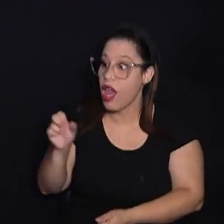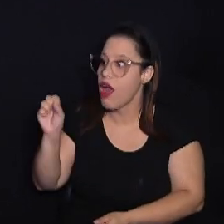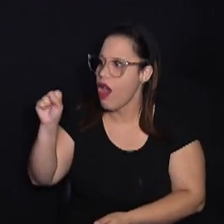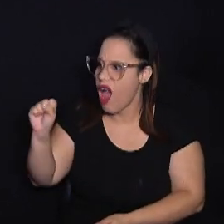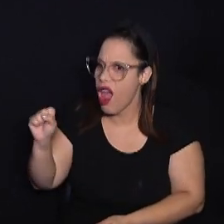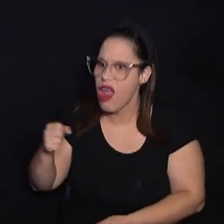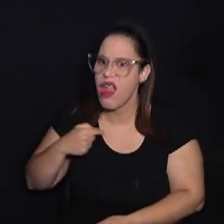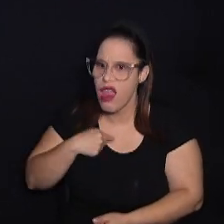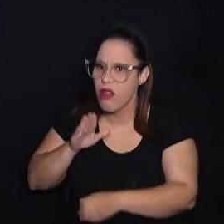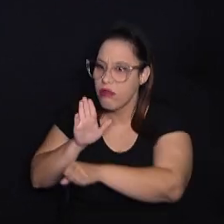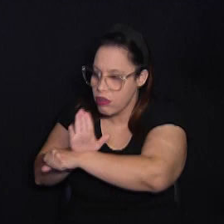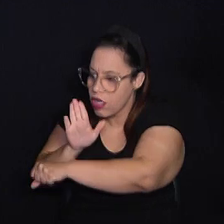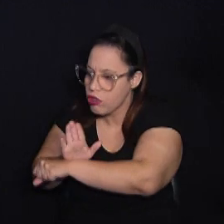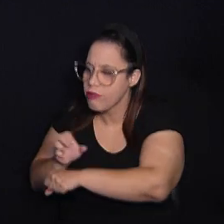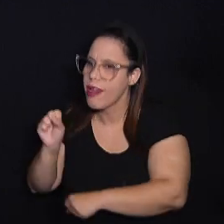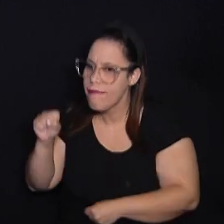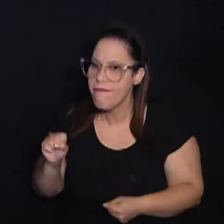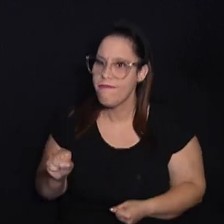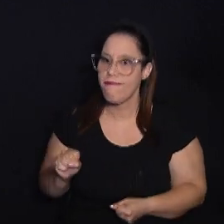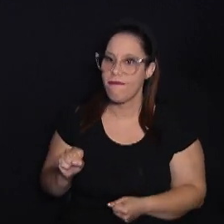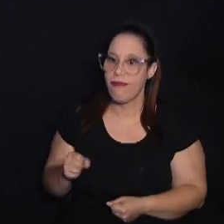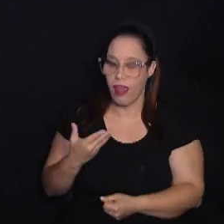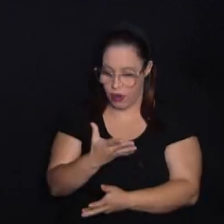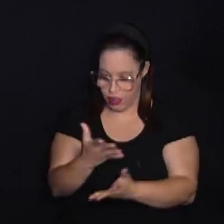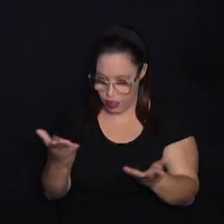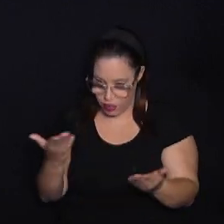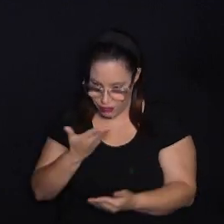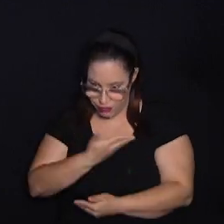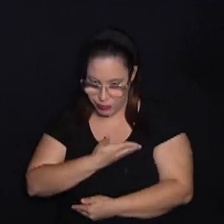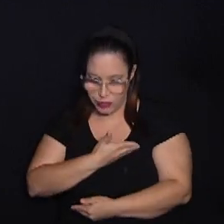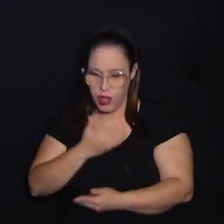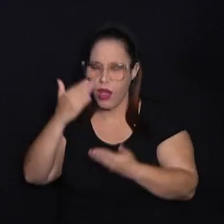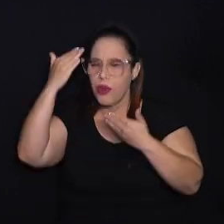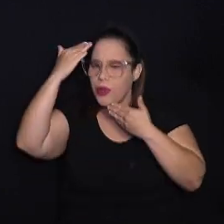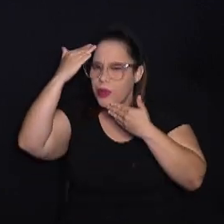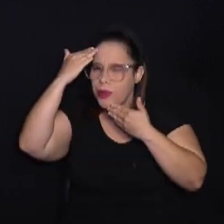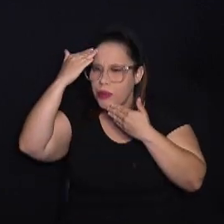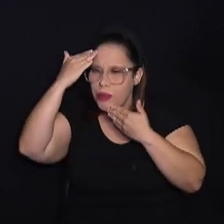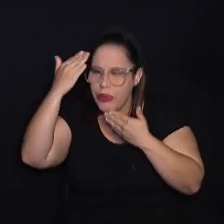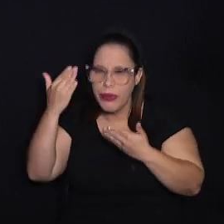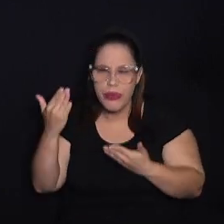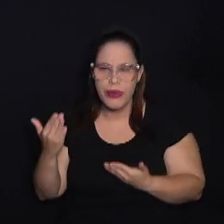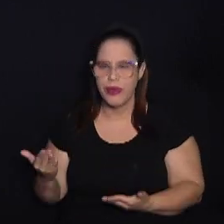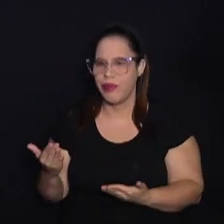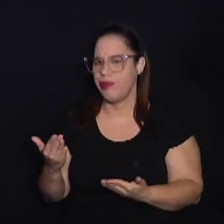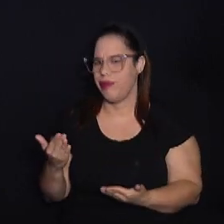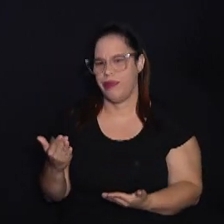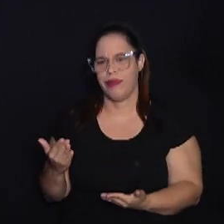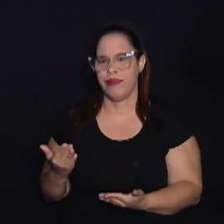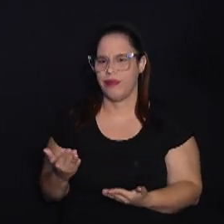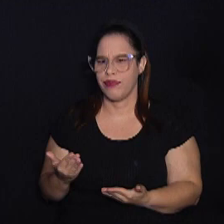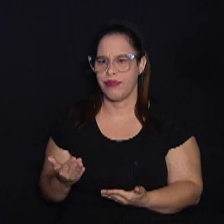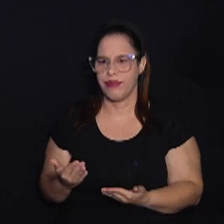ajudar. A esses meus amigos, meu muito obrigado.